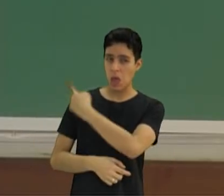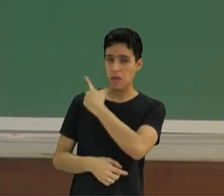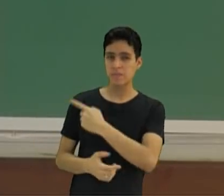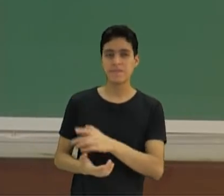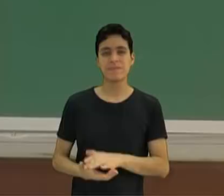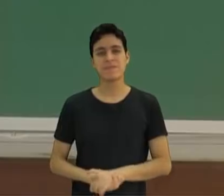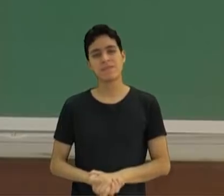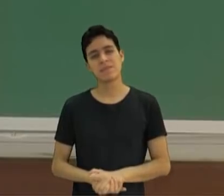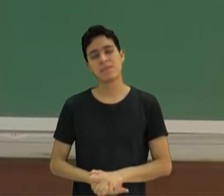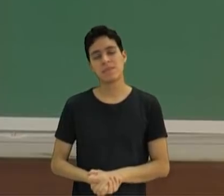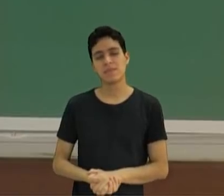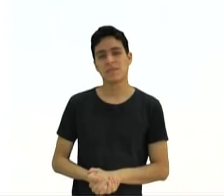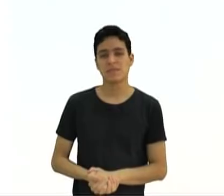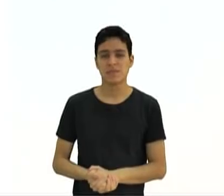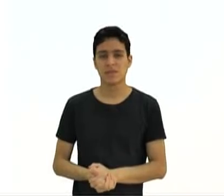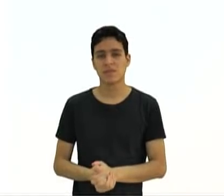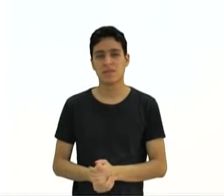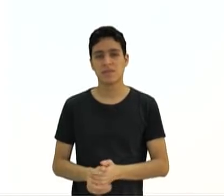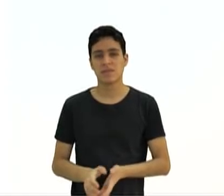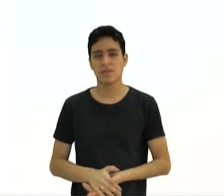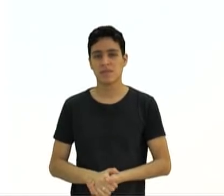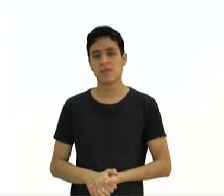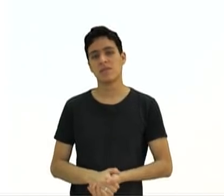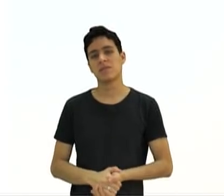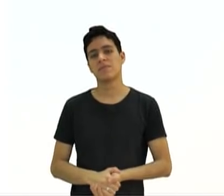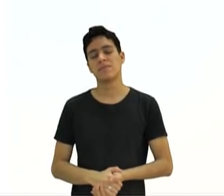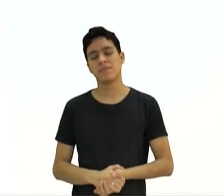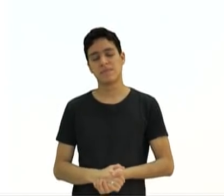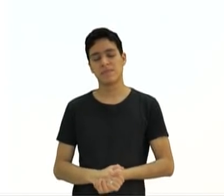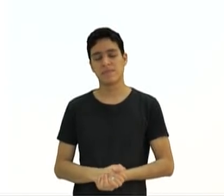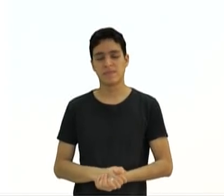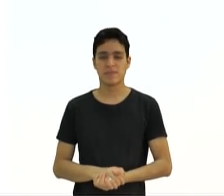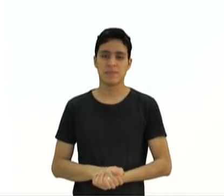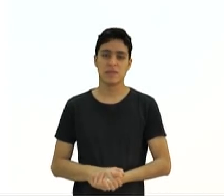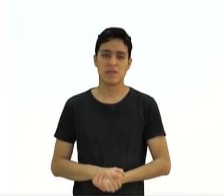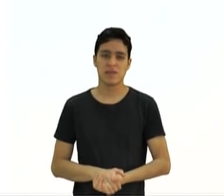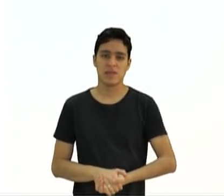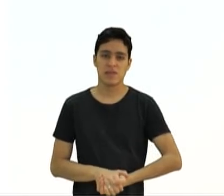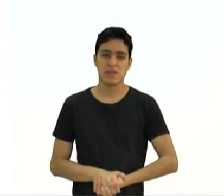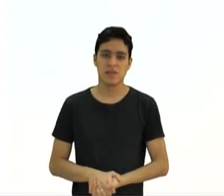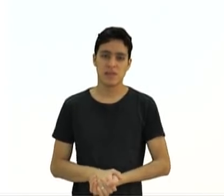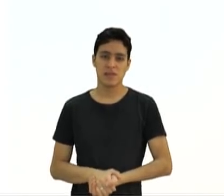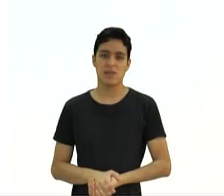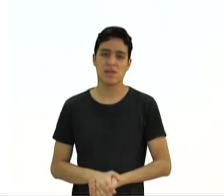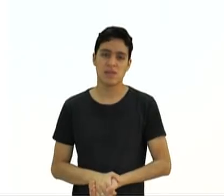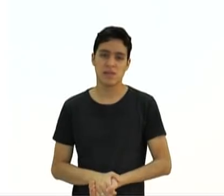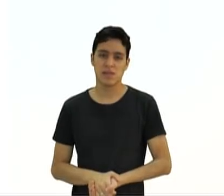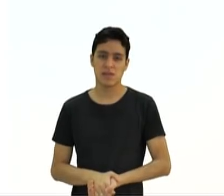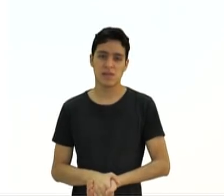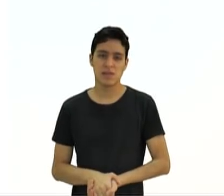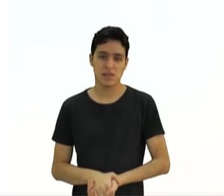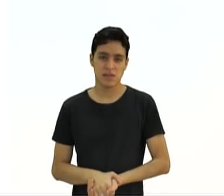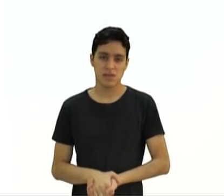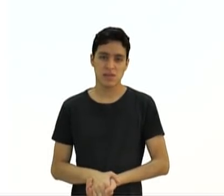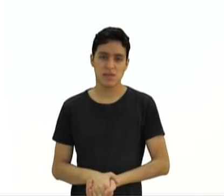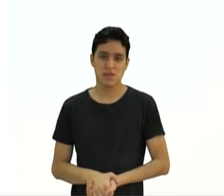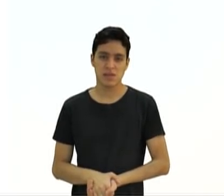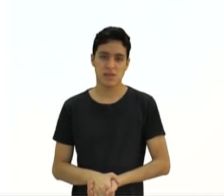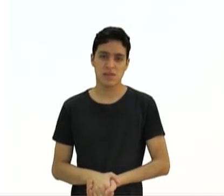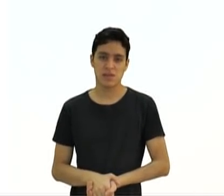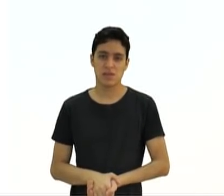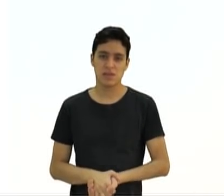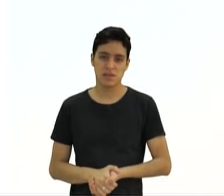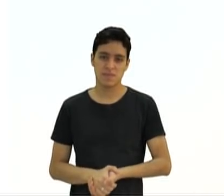Oreru, Nhamandu, Tupã, Oreru. Oreru, Nhamandu, Tupã, Oreru.